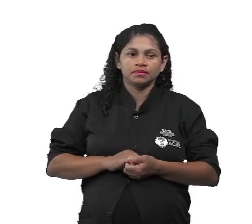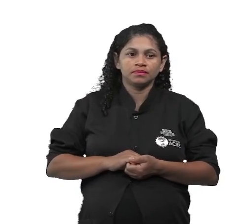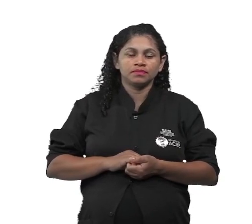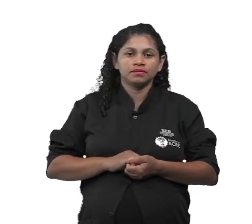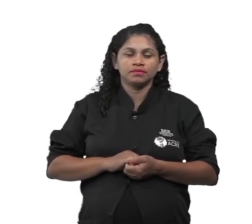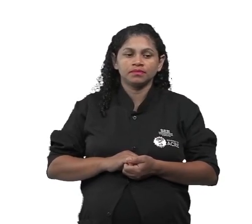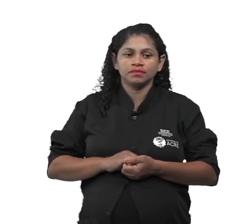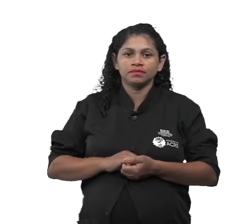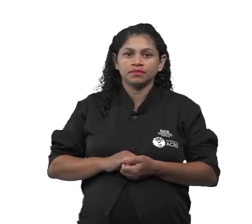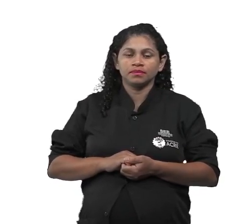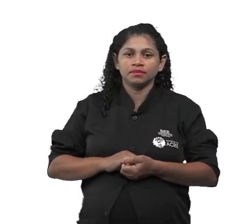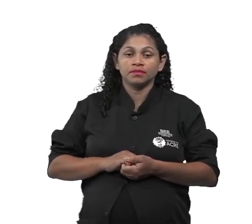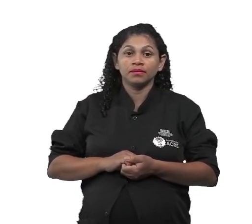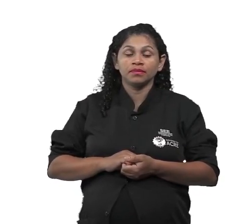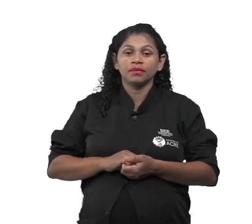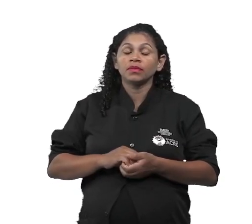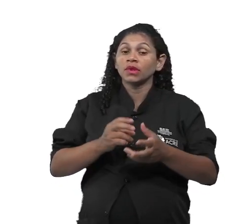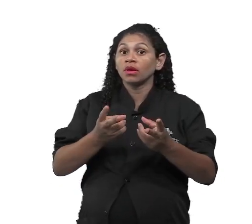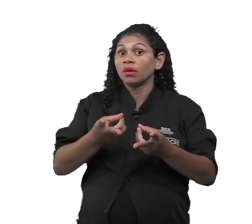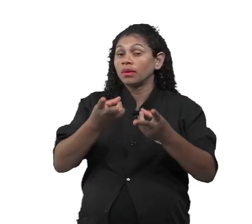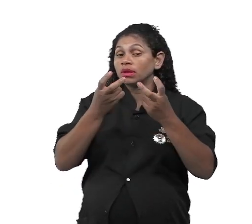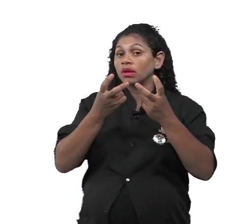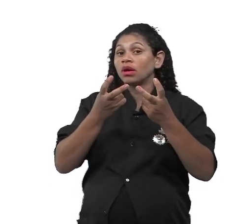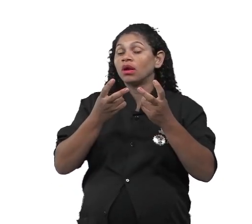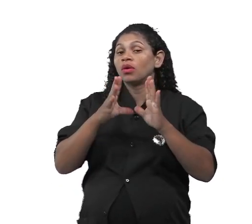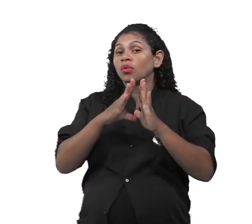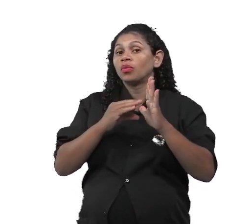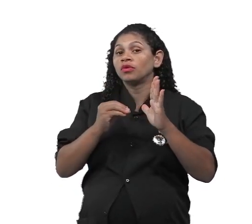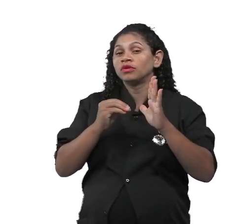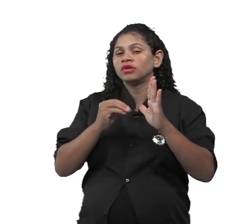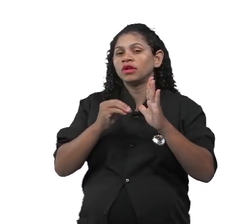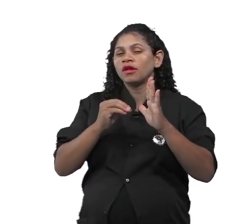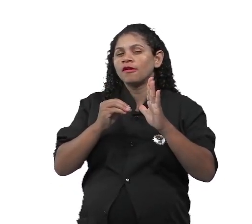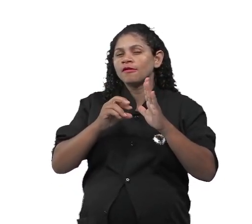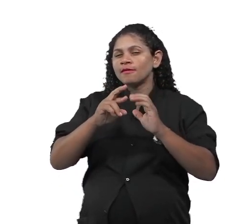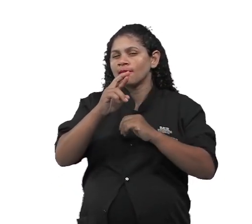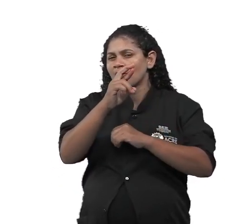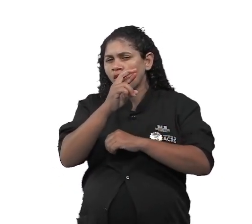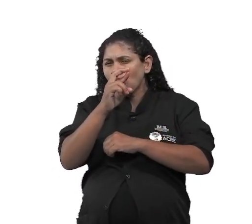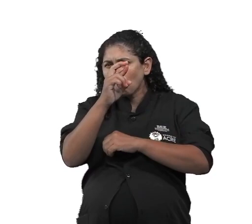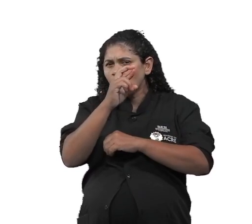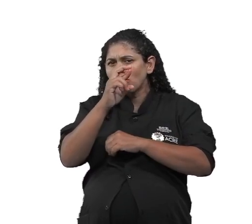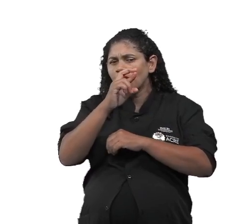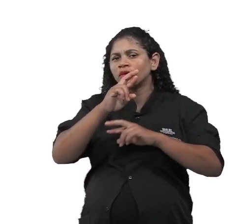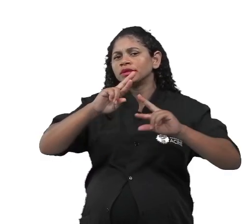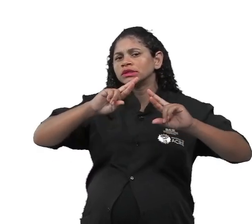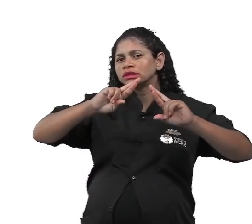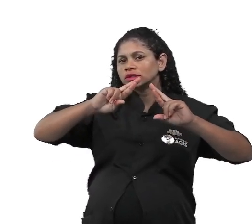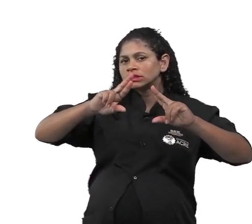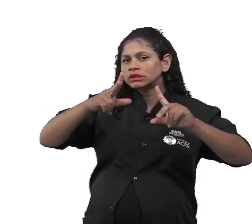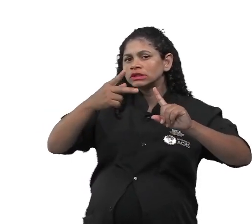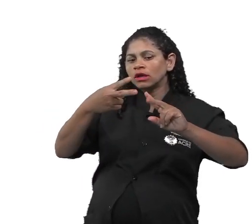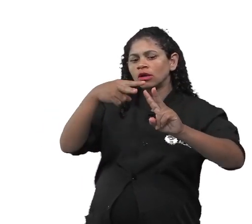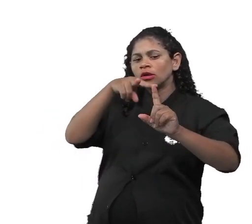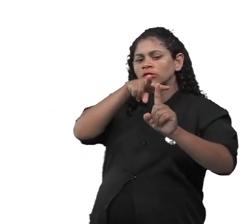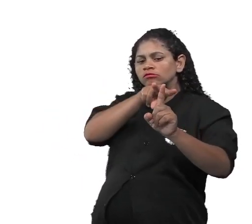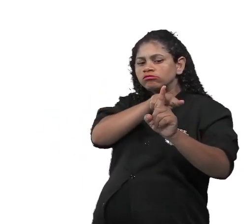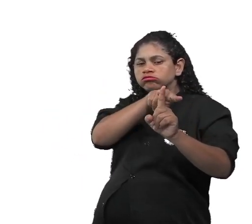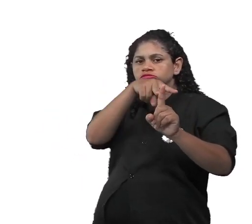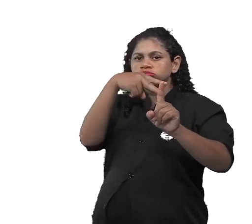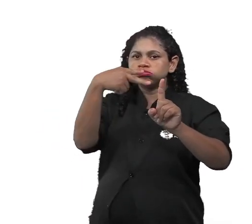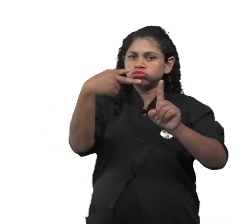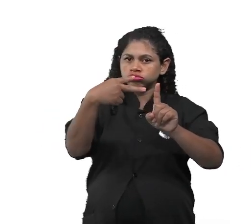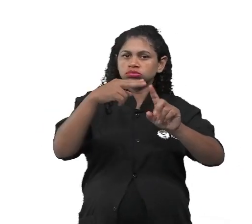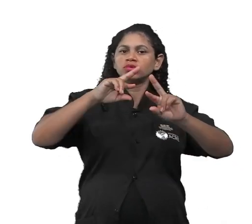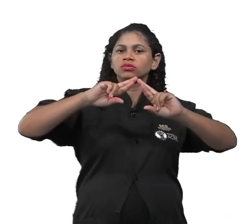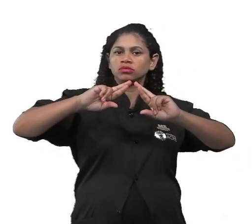Nós vamos olhar elas em três perspectivas diferentes. Primeiro, considere aqui a pirâmide que tem base ABC